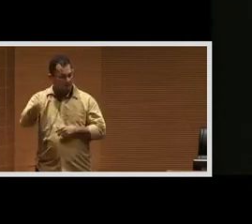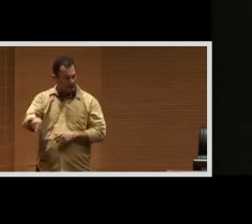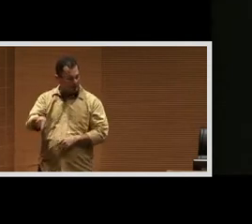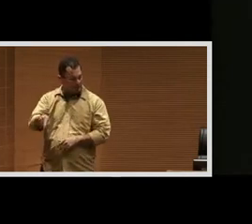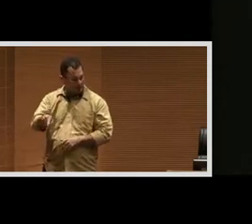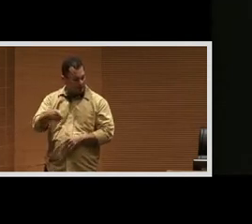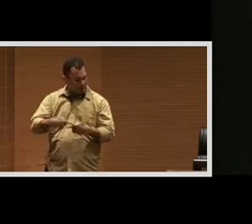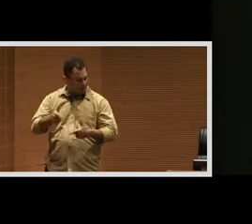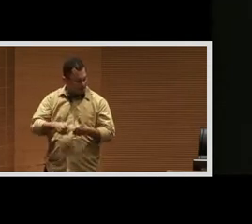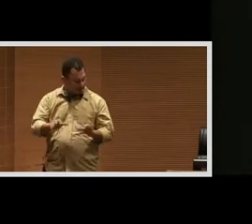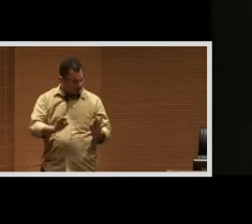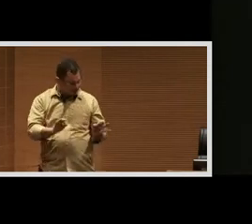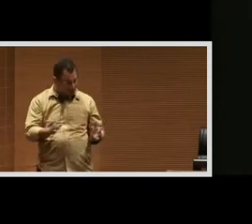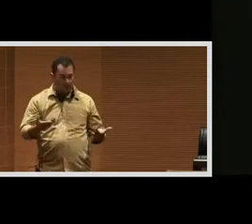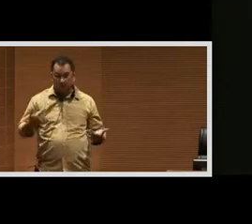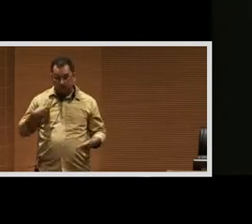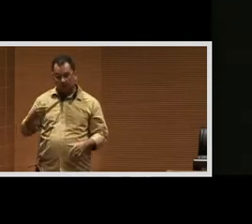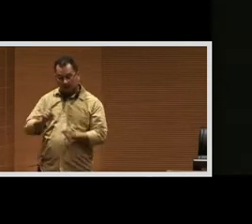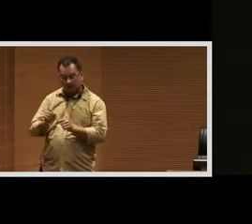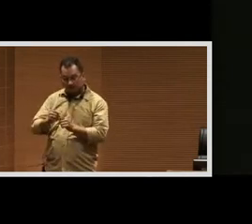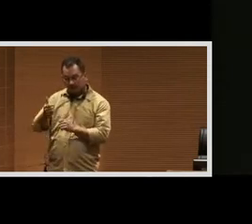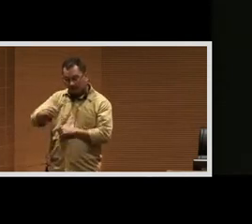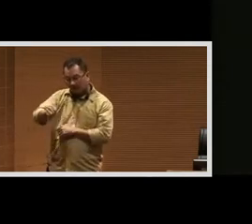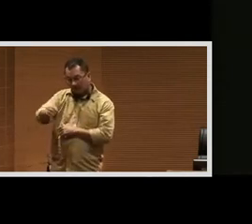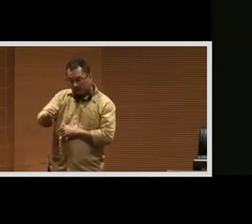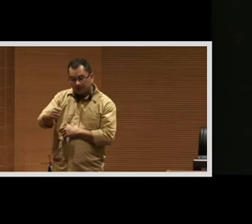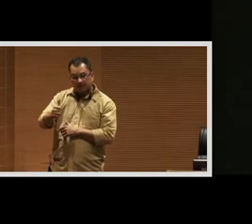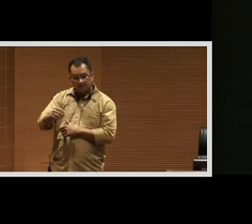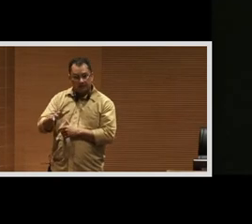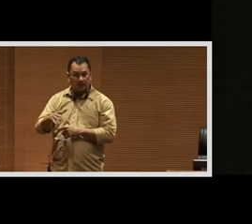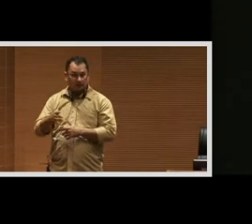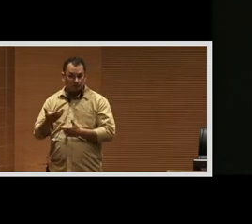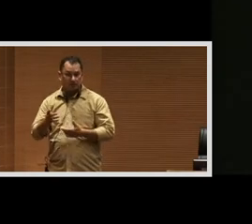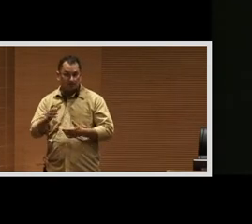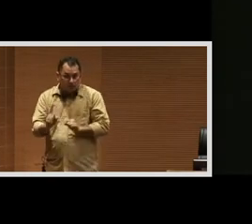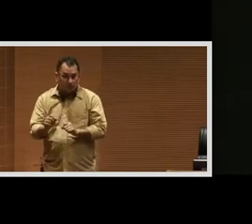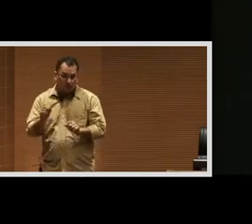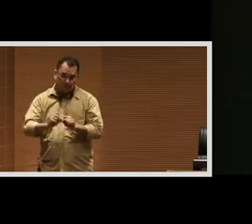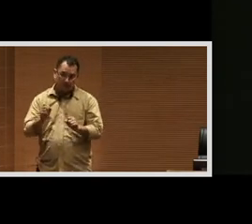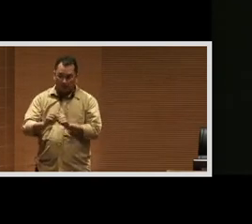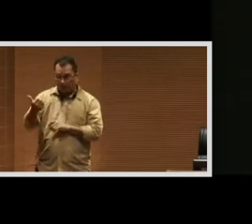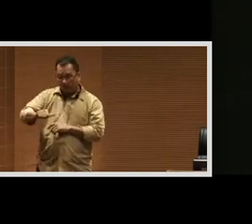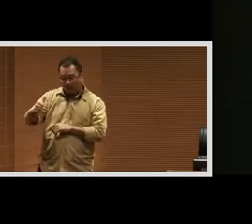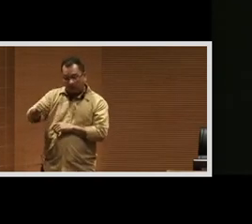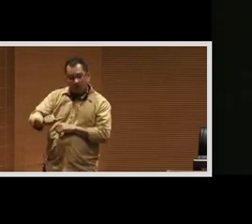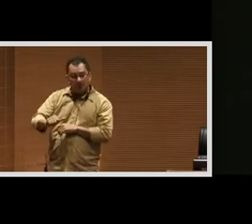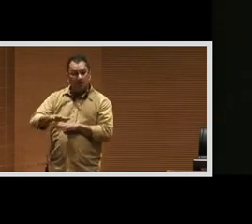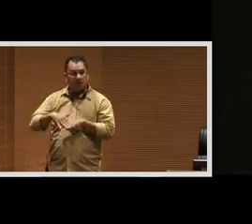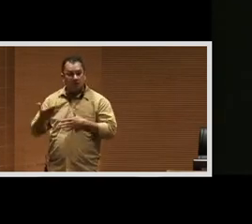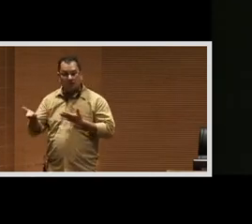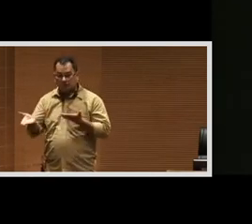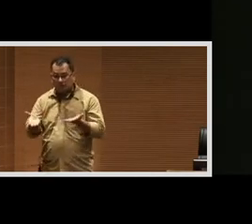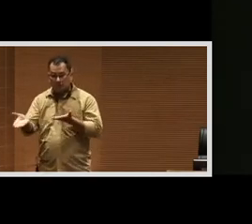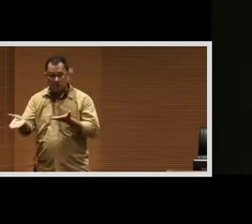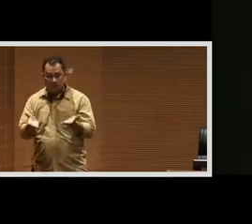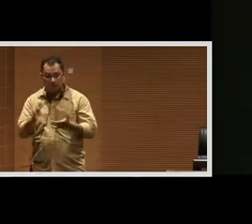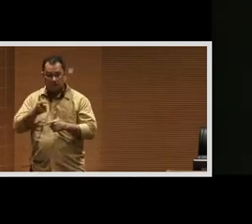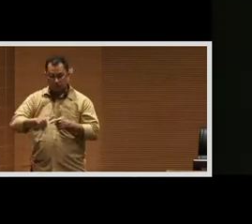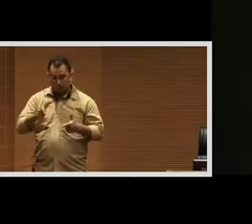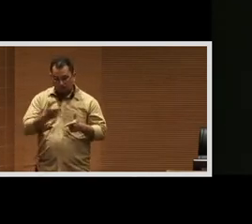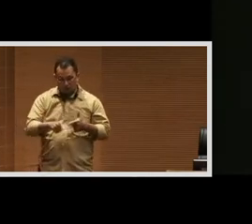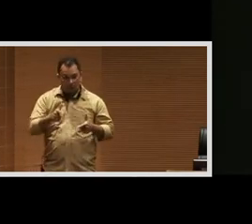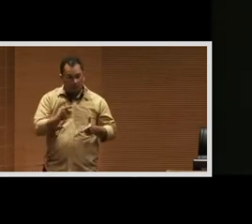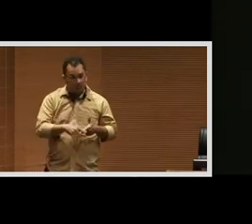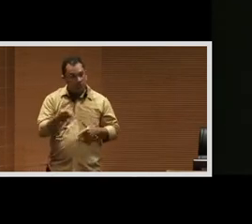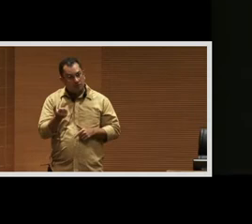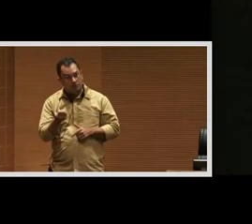né? Porque, conforme eu ia fazendo as avaliações, você pode fazer a avaliação de um jeito, né, que conduz a ver o problema, vendo sempre a falta,